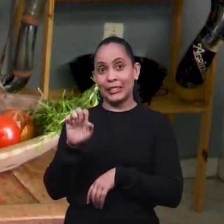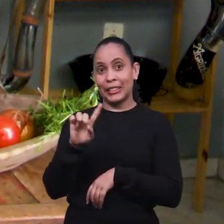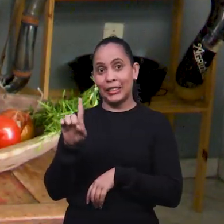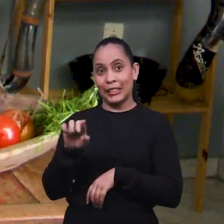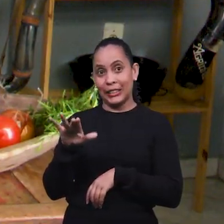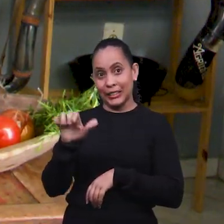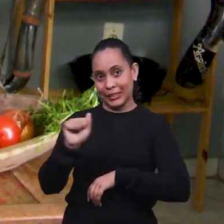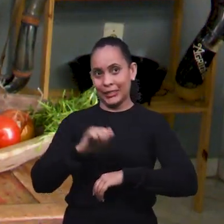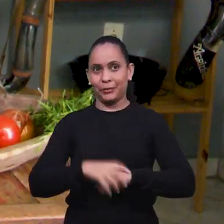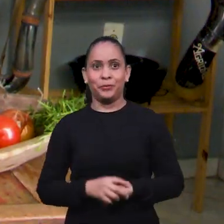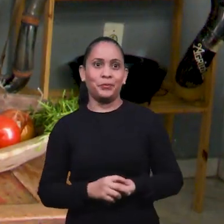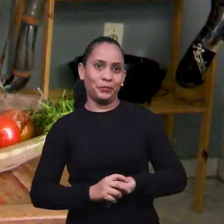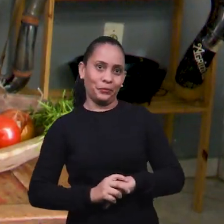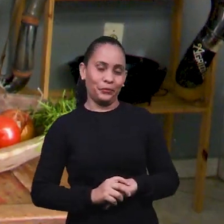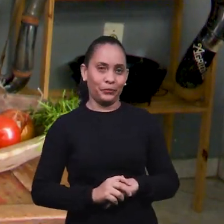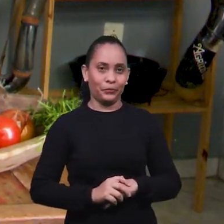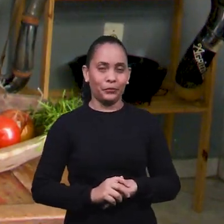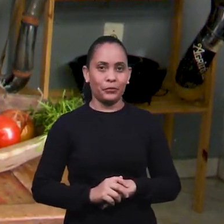Olha.